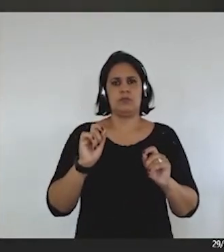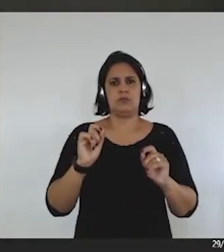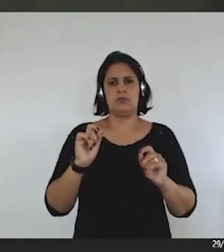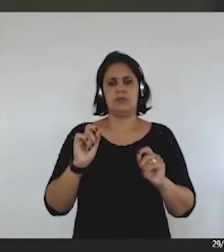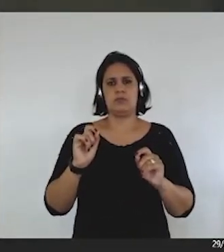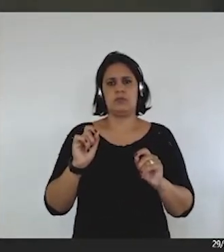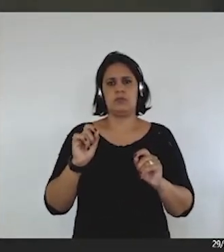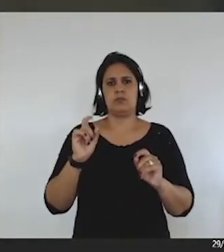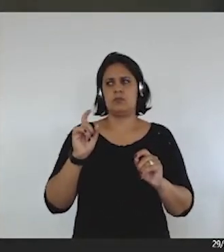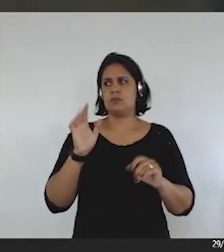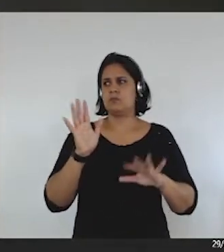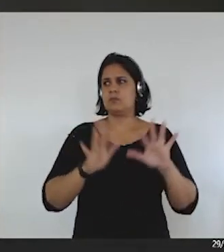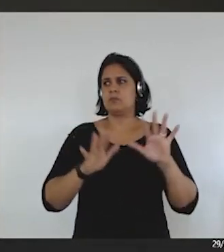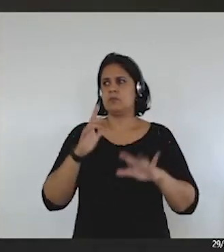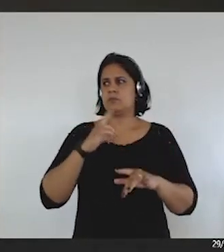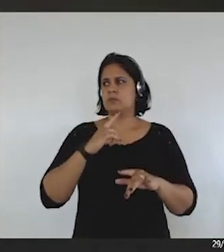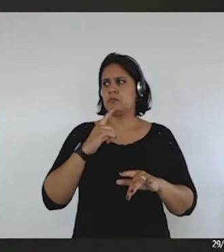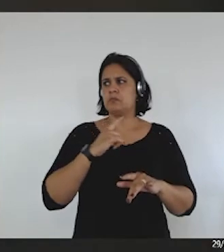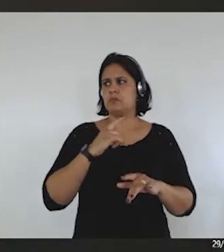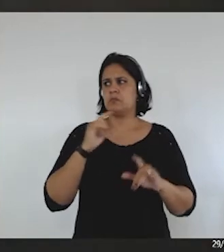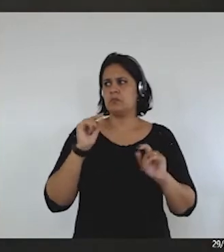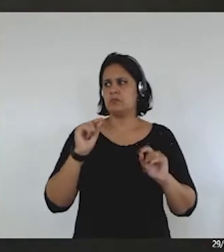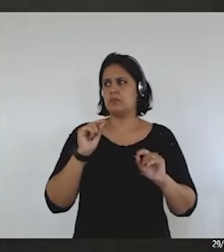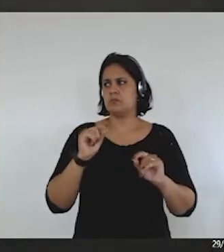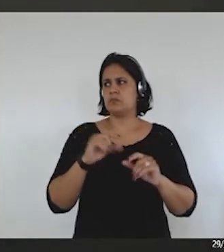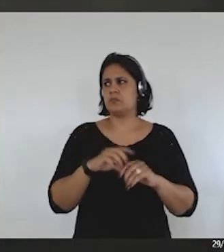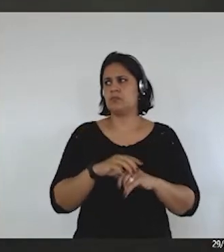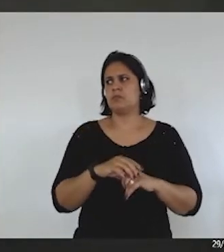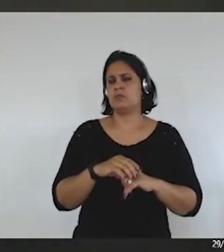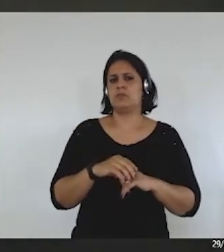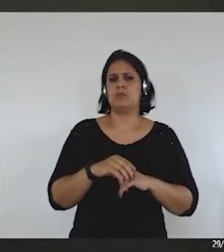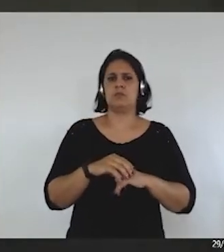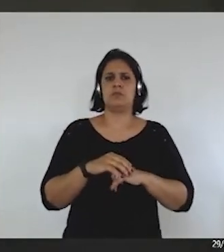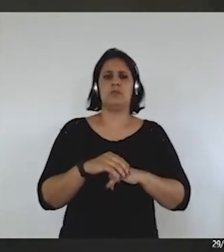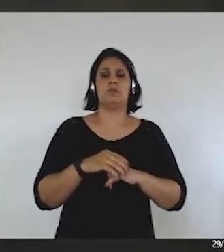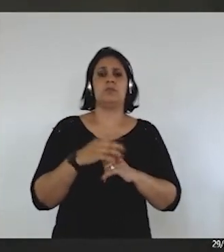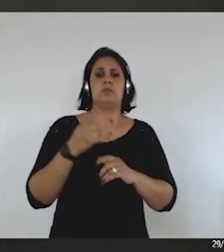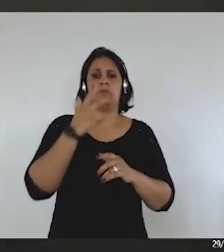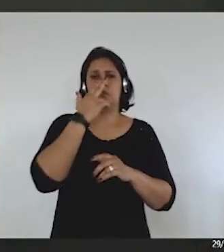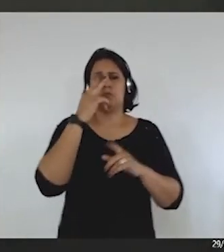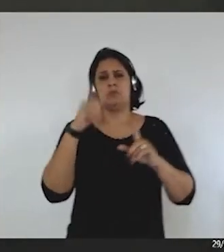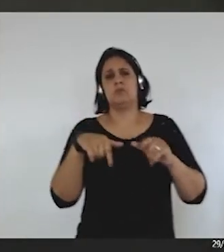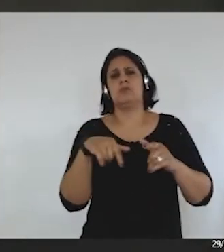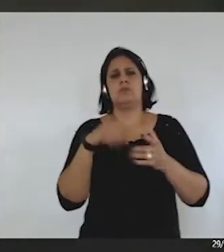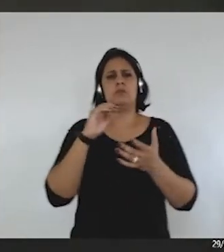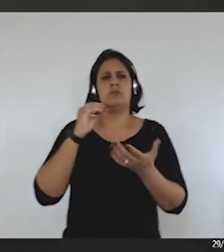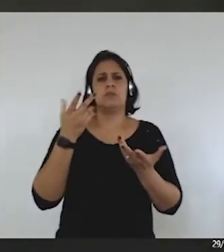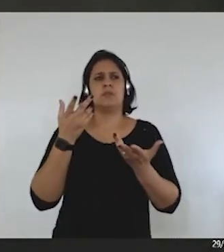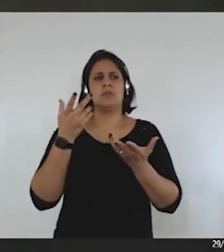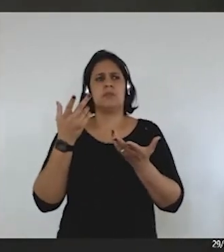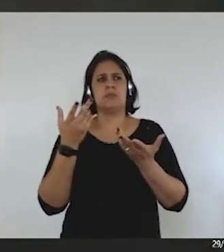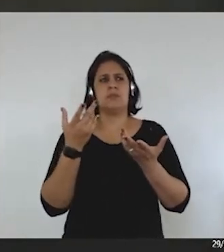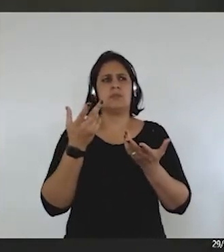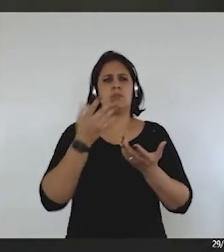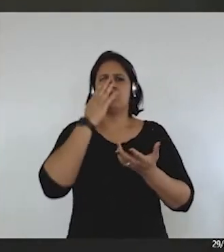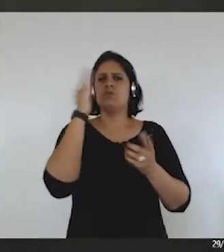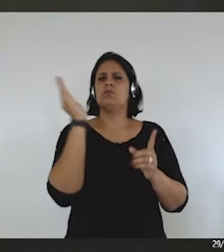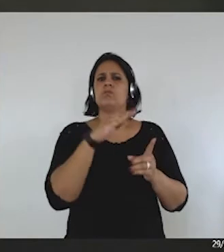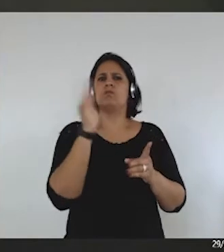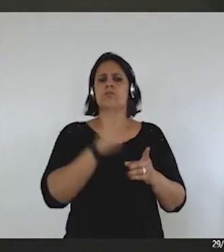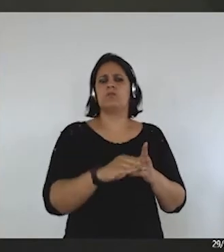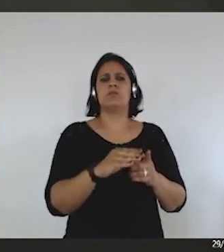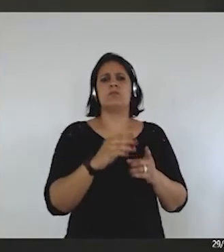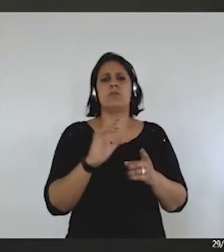talvez tenha sido, ou nos parece que é, uma negligência, um maltrato do direito